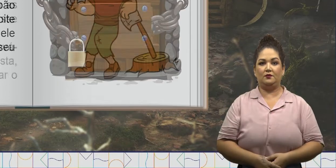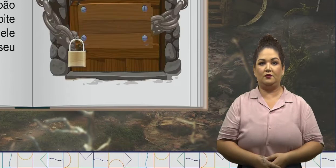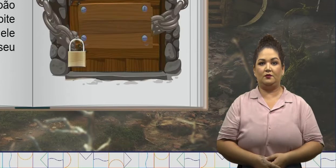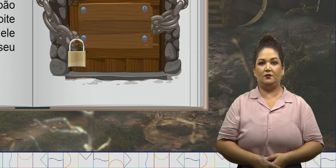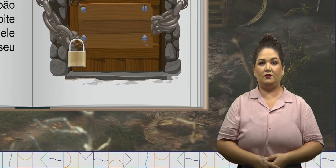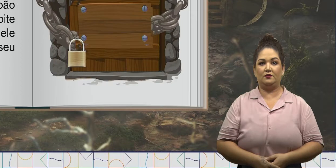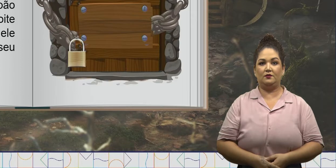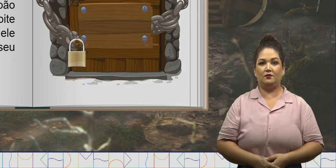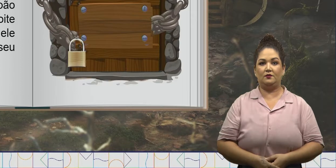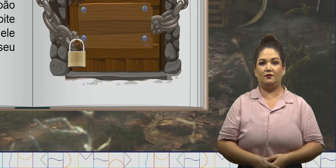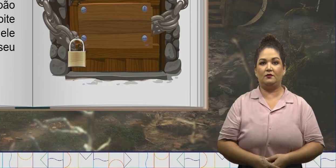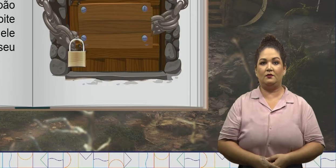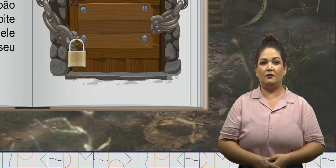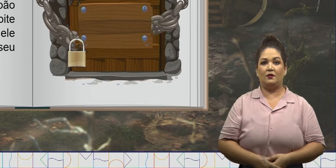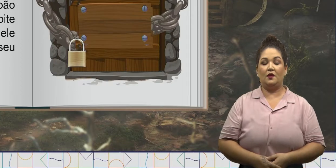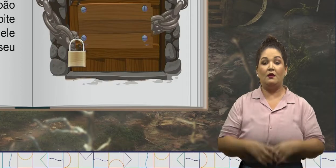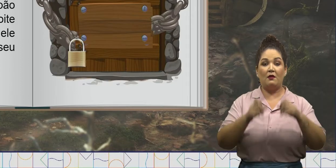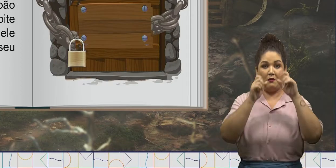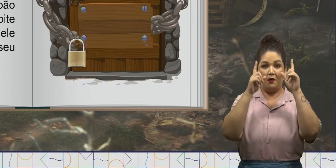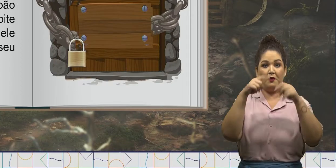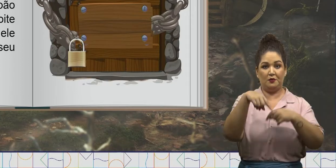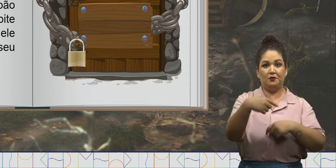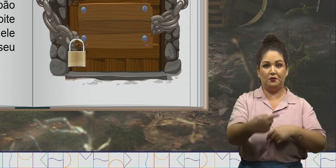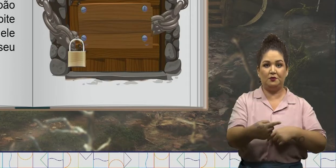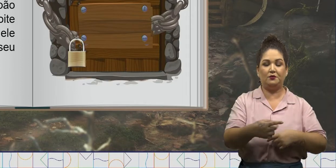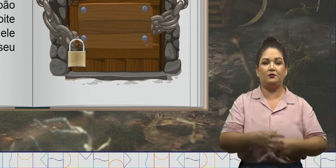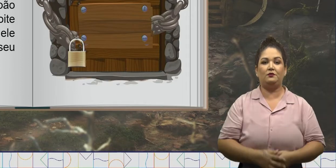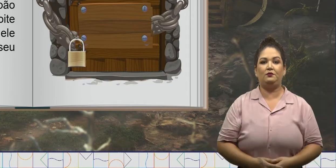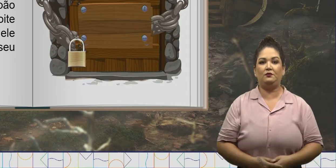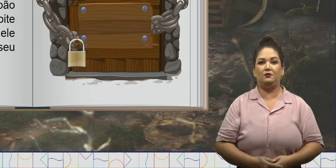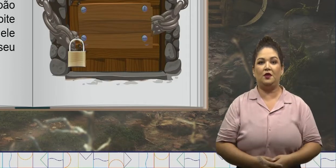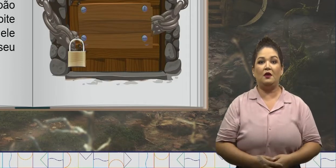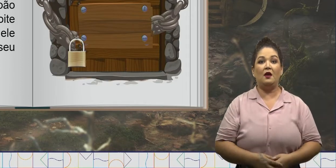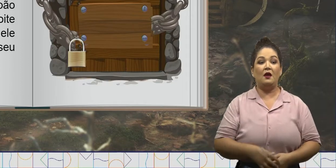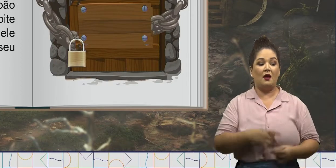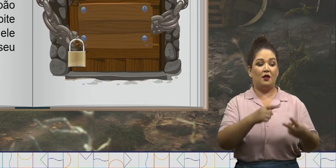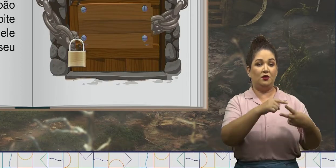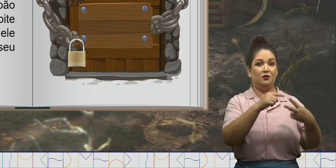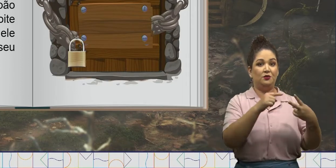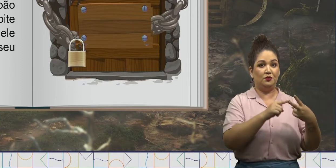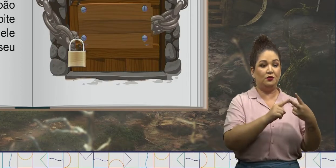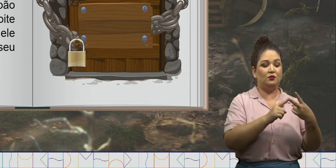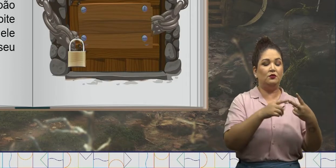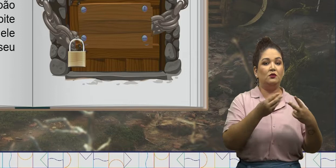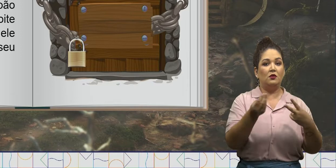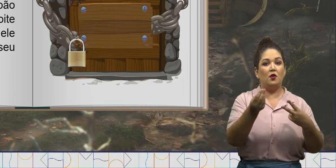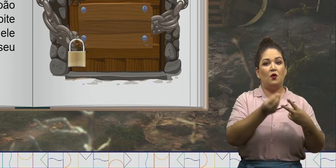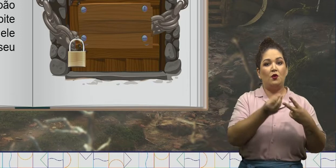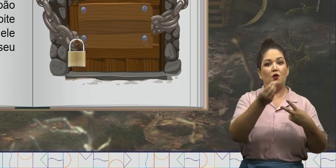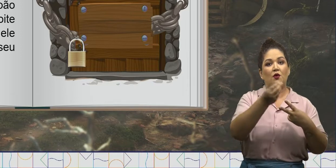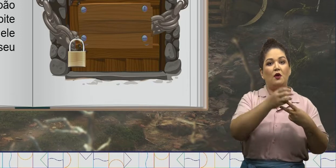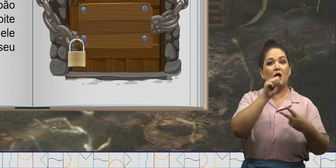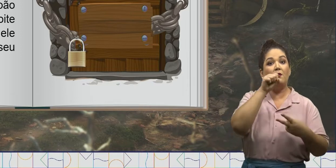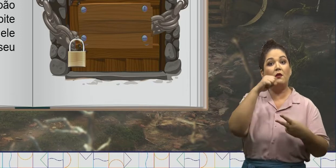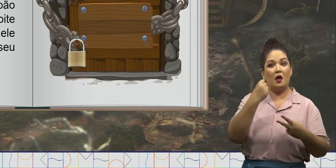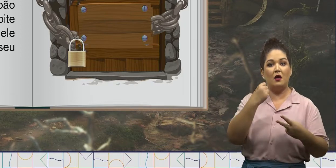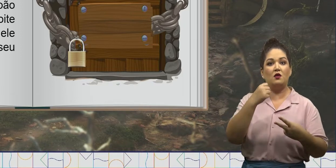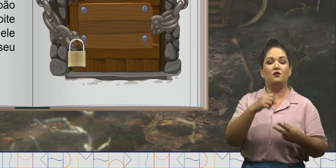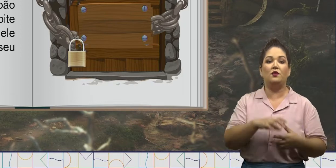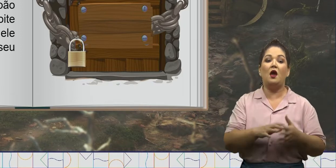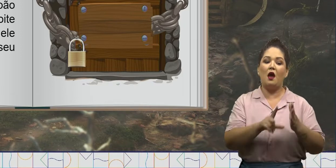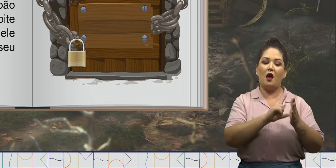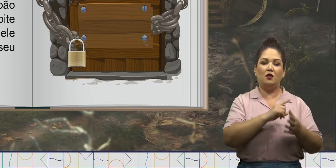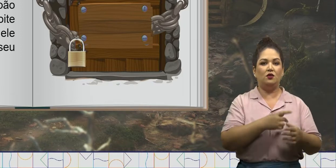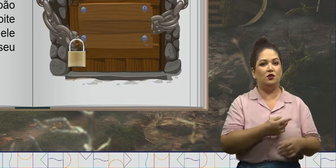volta." Na manhã seguinte, as crianças receberam um pedaço de pão antes de